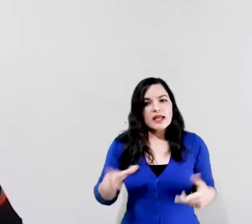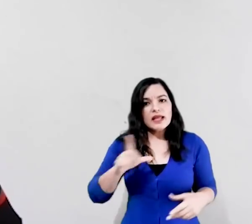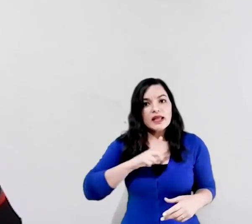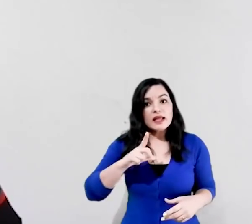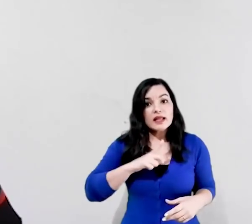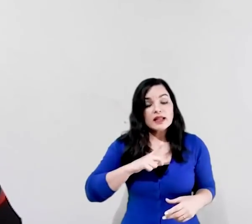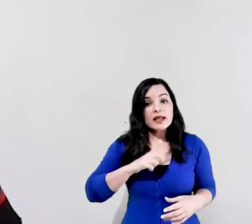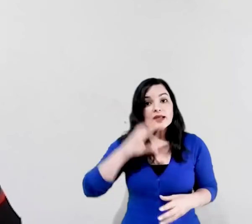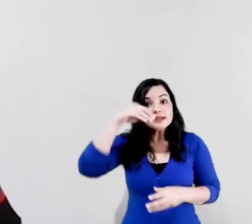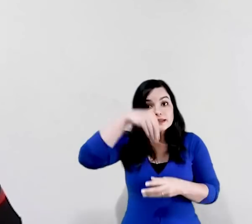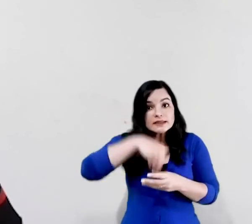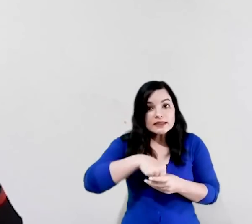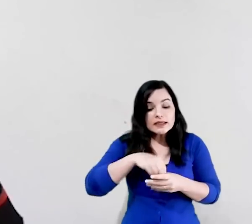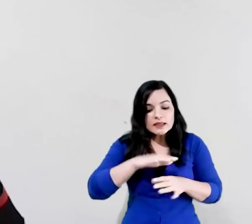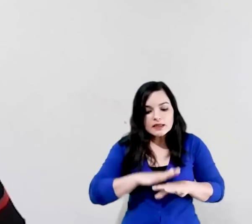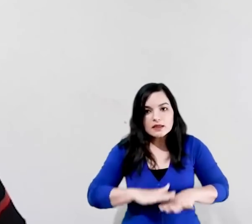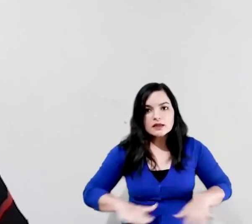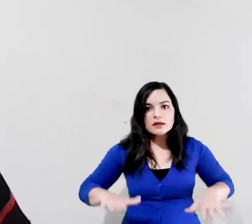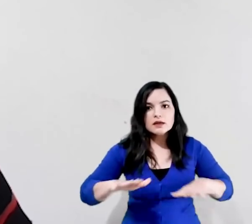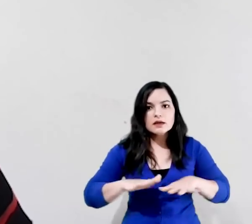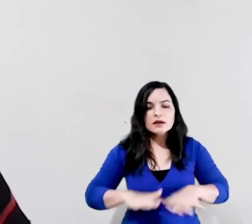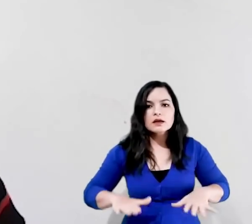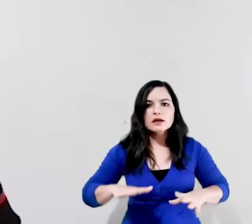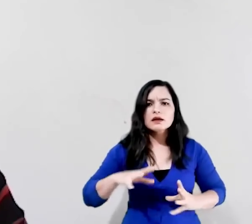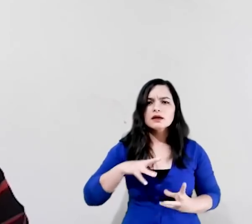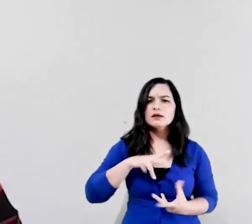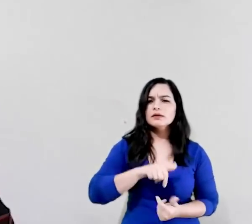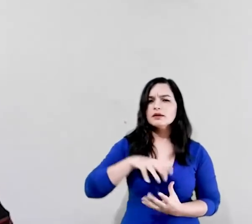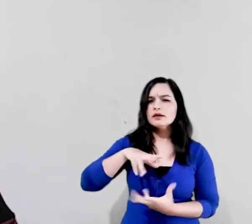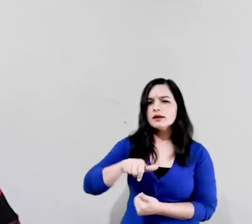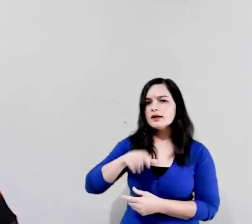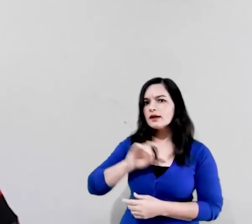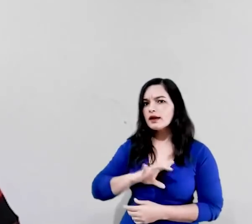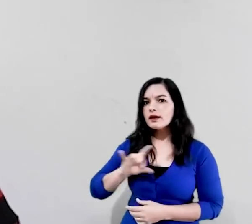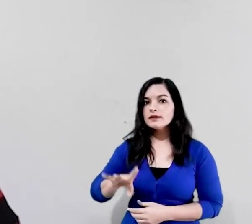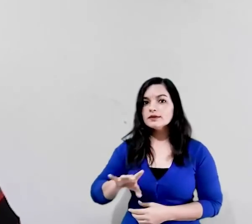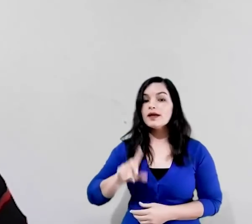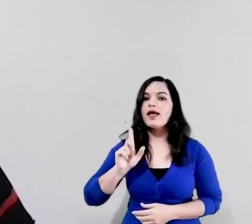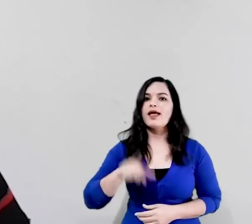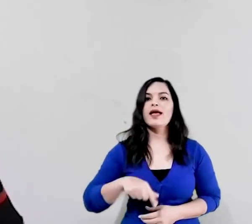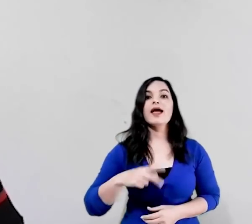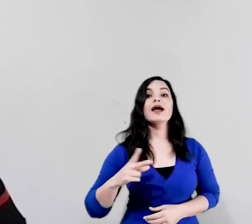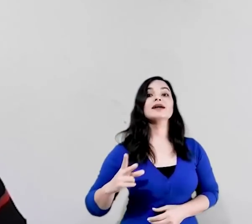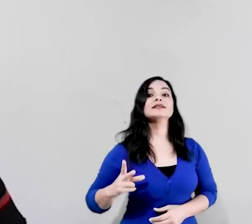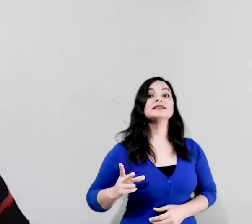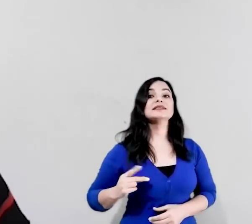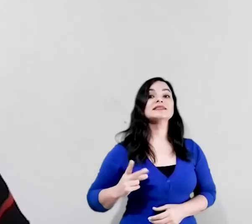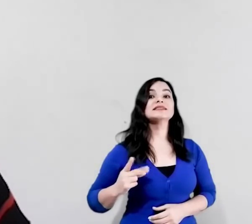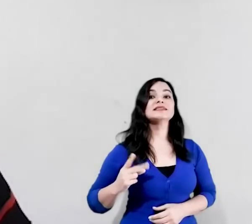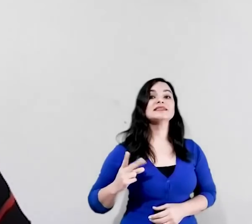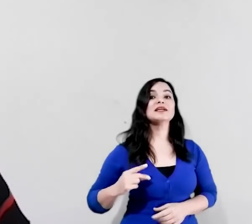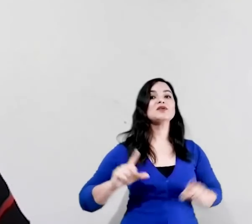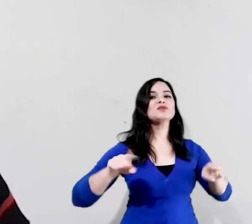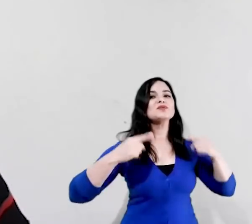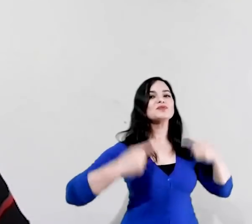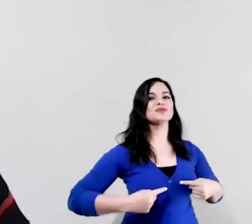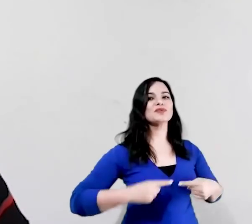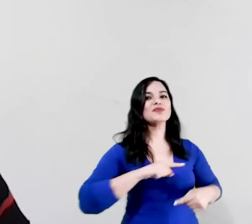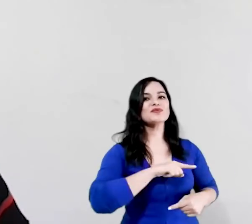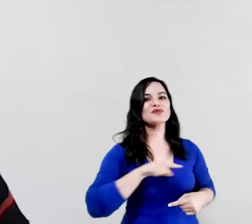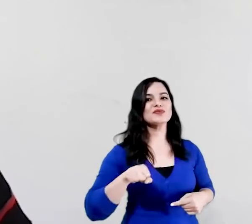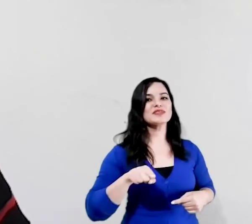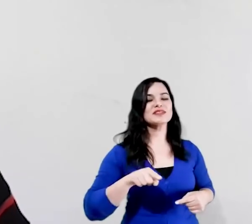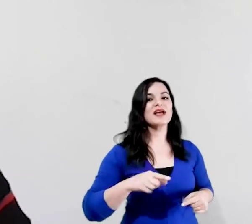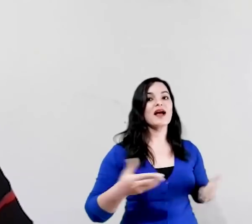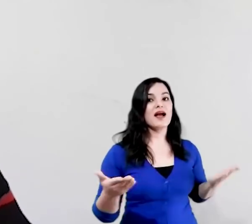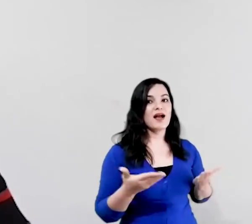superfície dos planetas? Essa é a segunda parte do seu desafio. Você vai registrar aí no seu